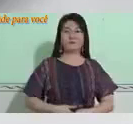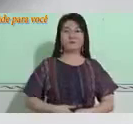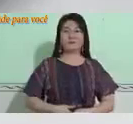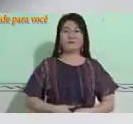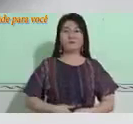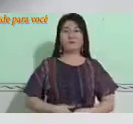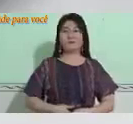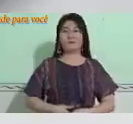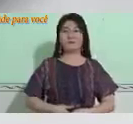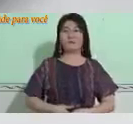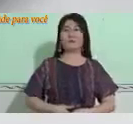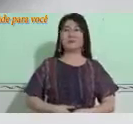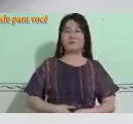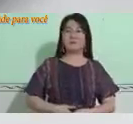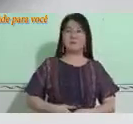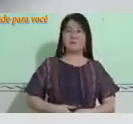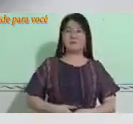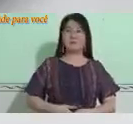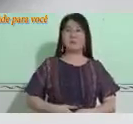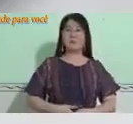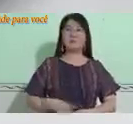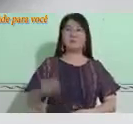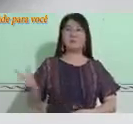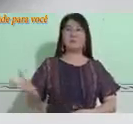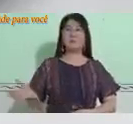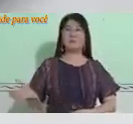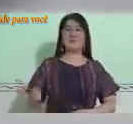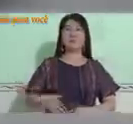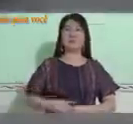agudo CICAO ao sexual, por exemplo.